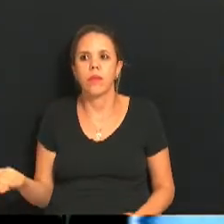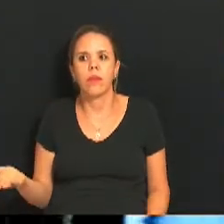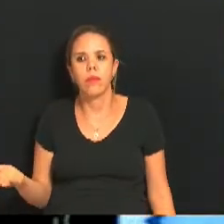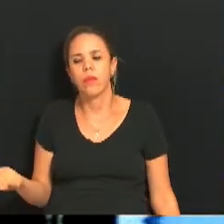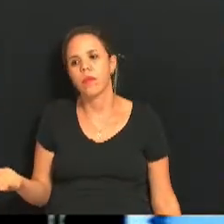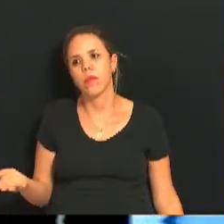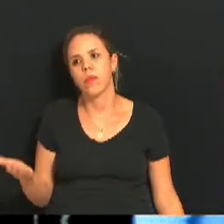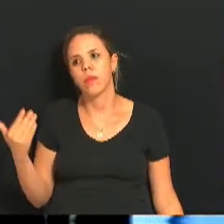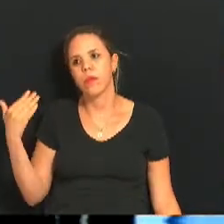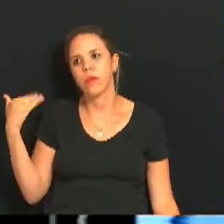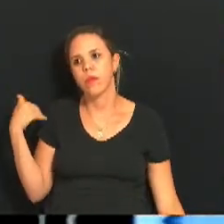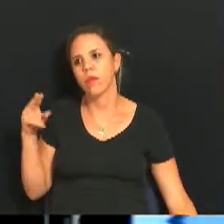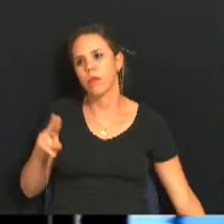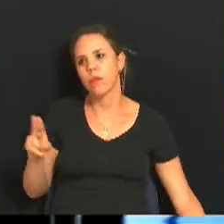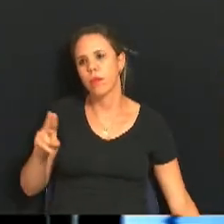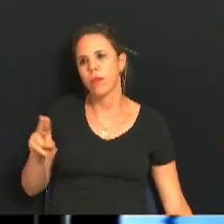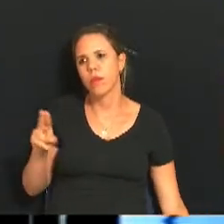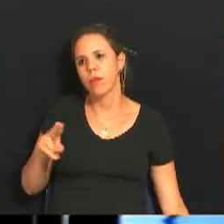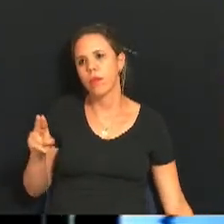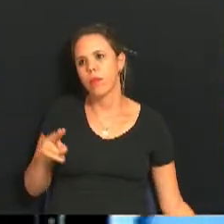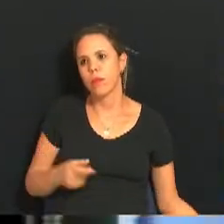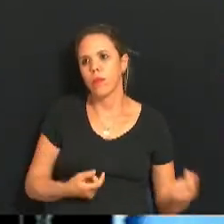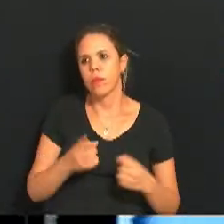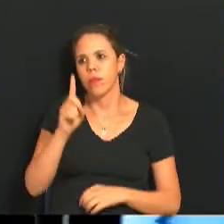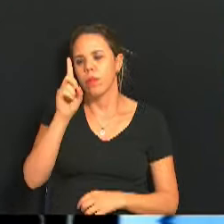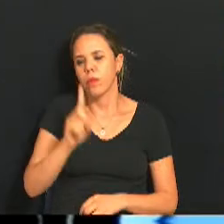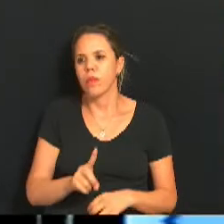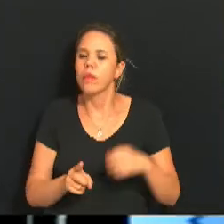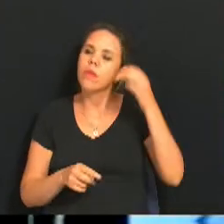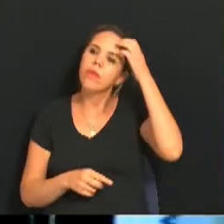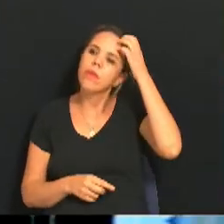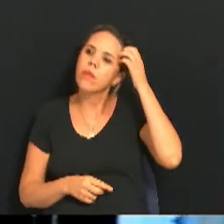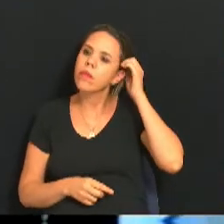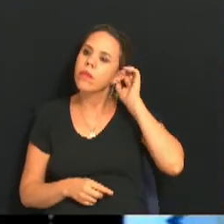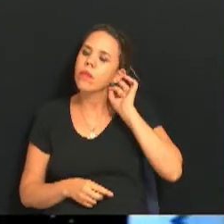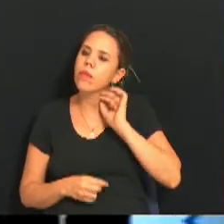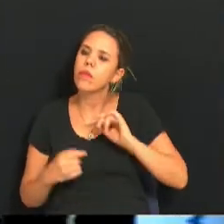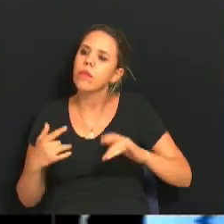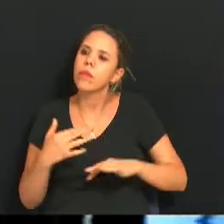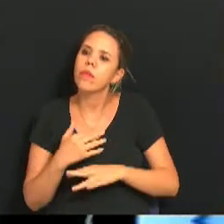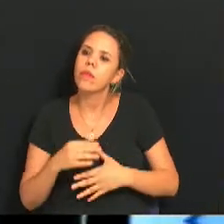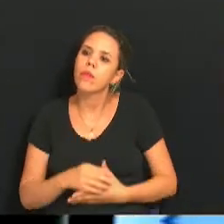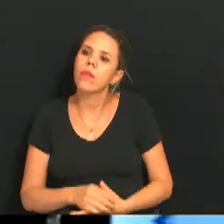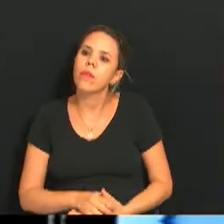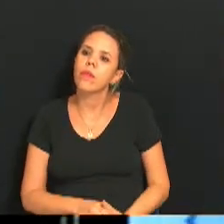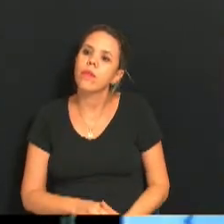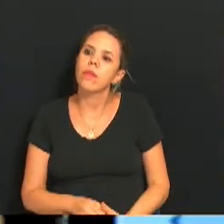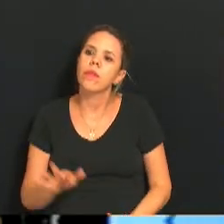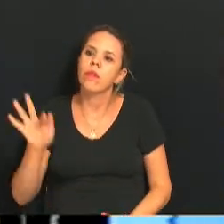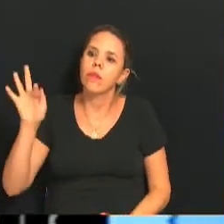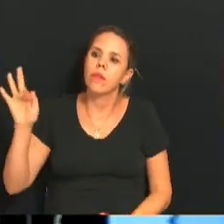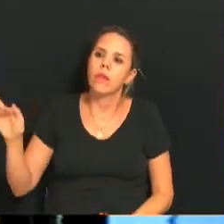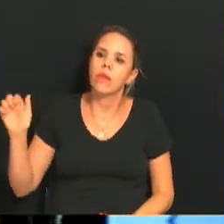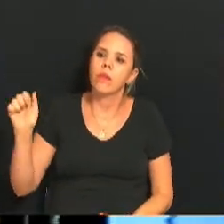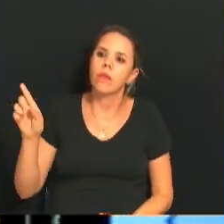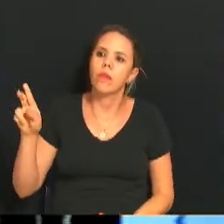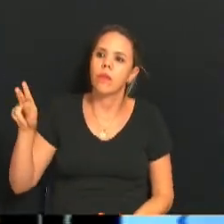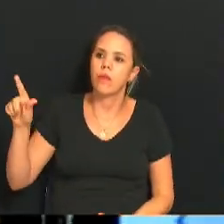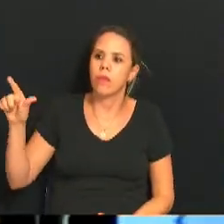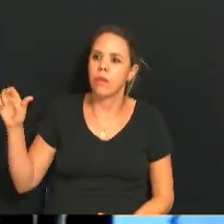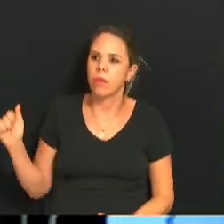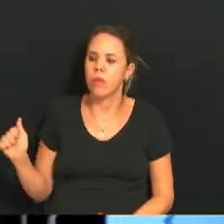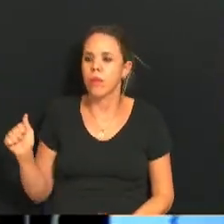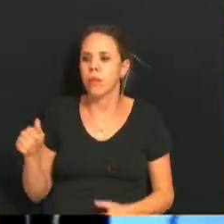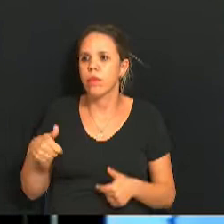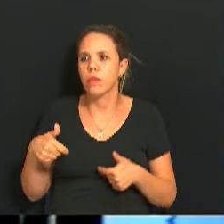quando ele ocupava a diretoria do dentro do urbanismo a Fabíola Nossa coordenadora de